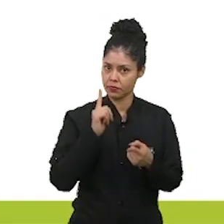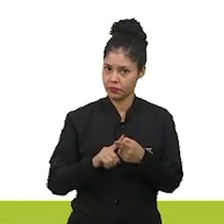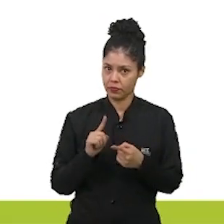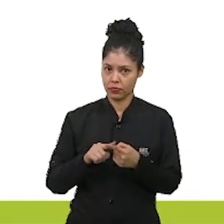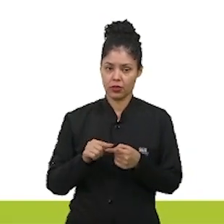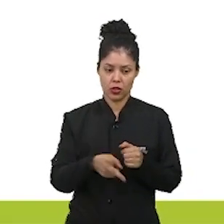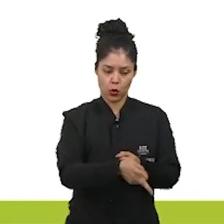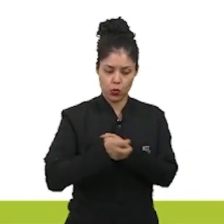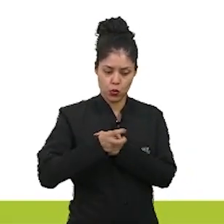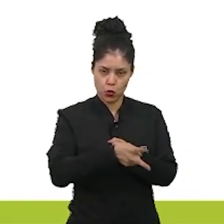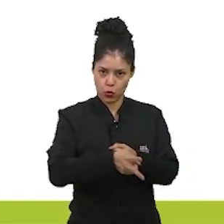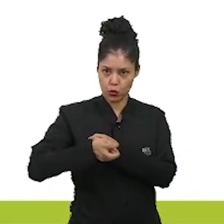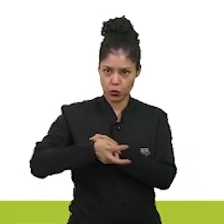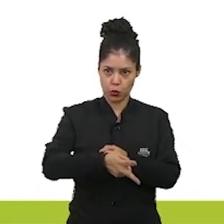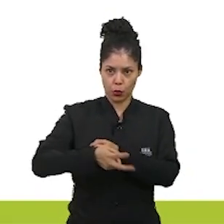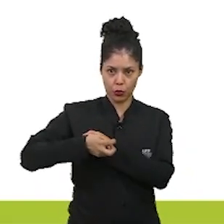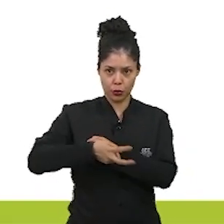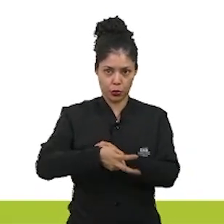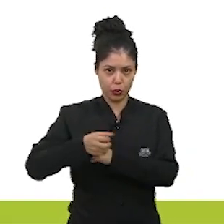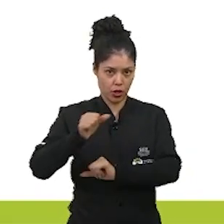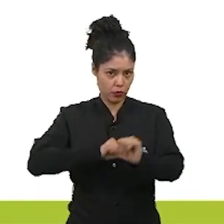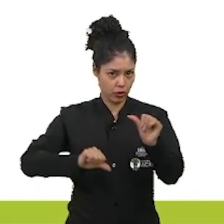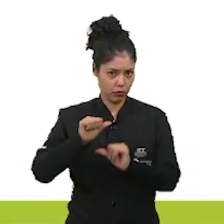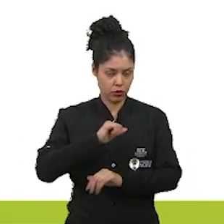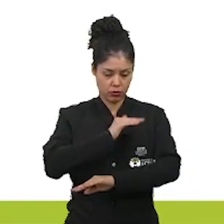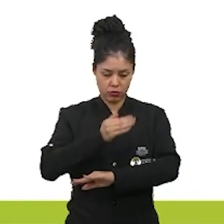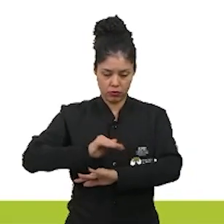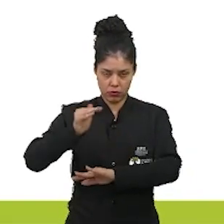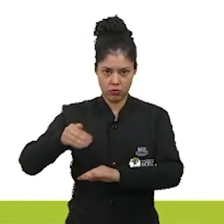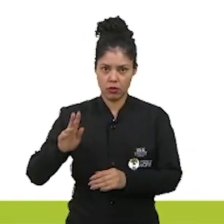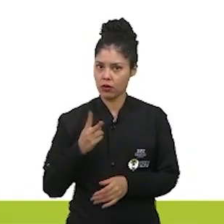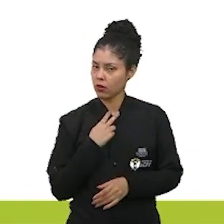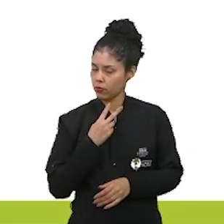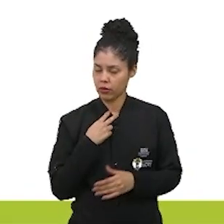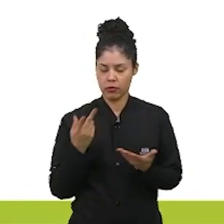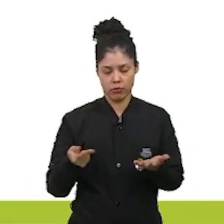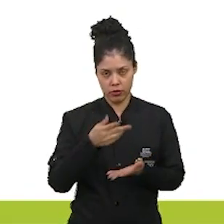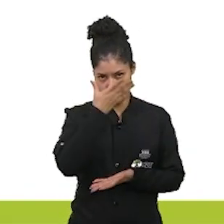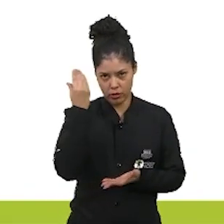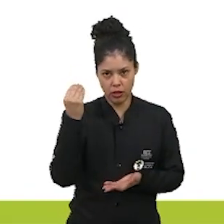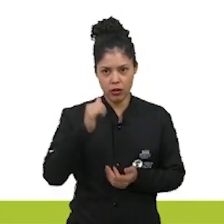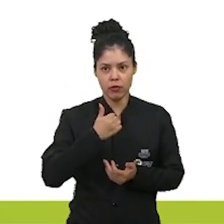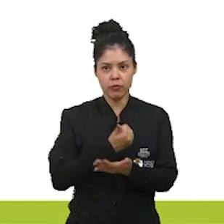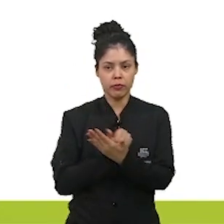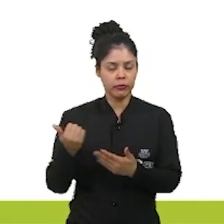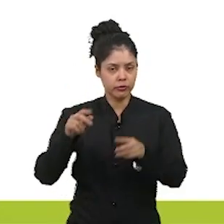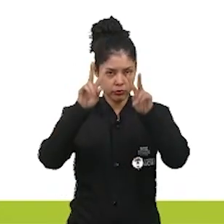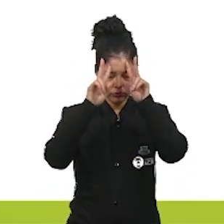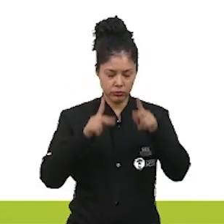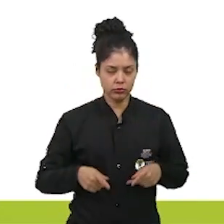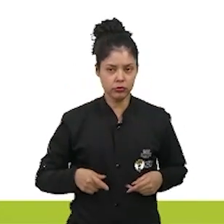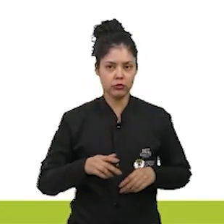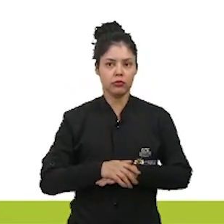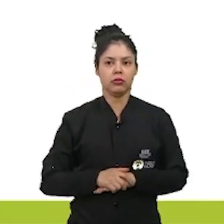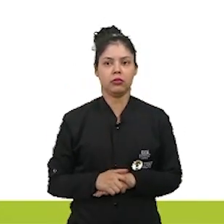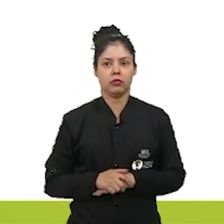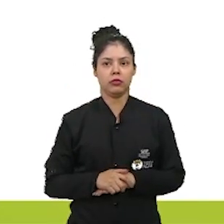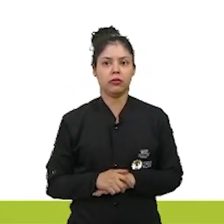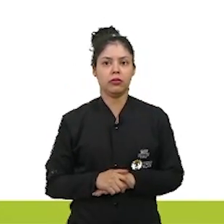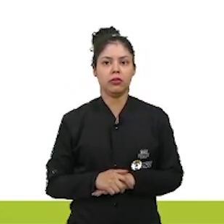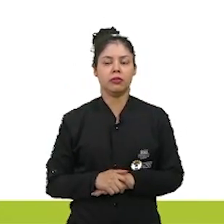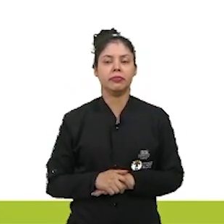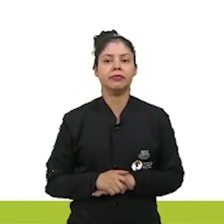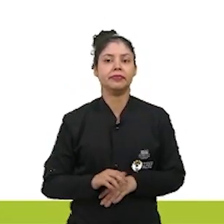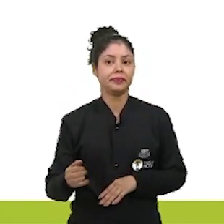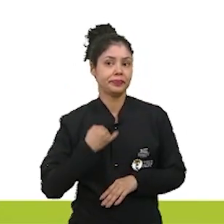constantemente o homem está ali transformando, modificando o relevo, então não podemos deixar de falar da ação antrópica, que é da ação do homem.